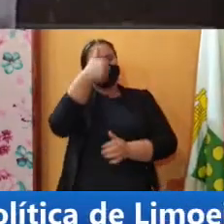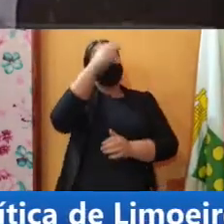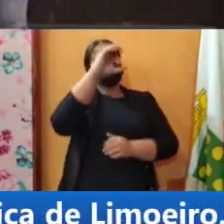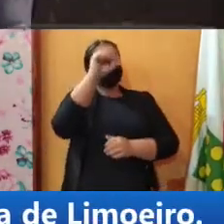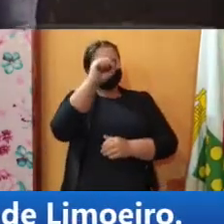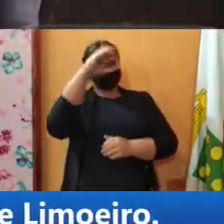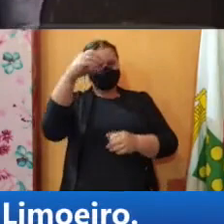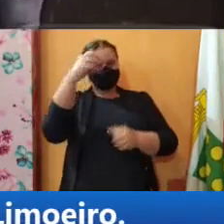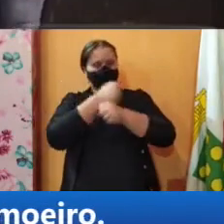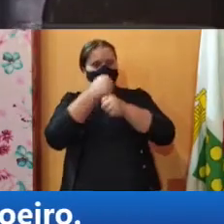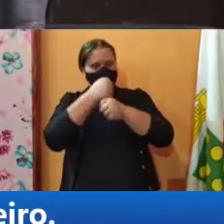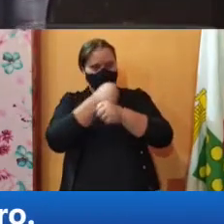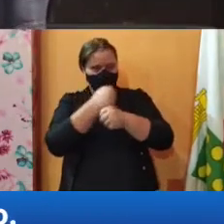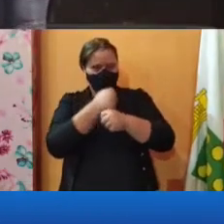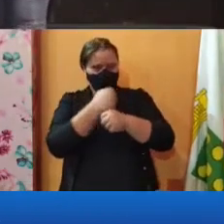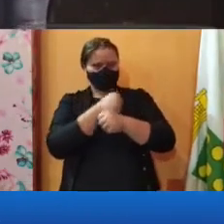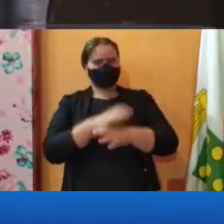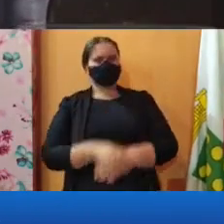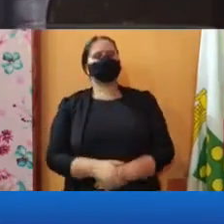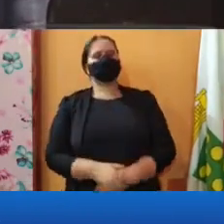Vamos aplaudir?